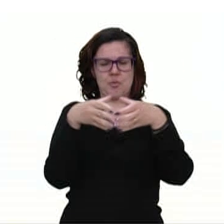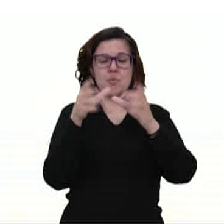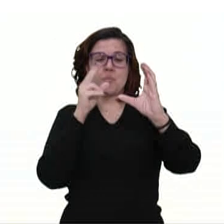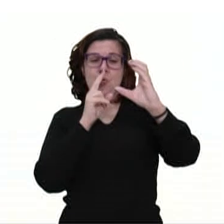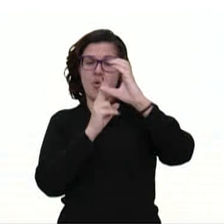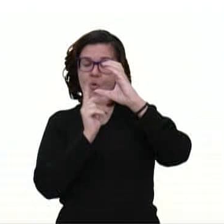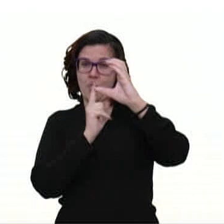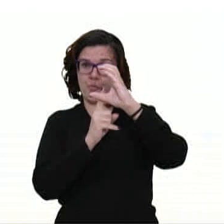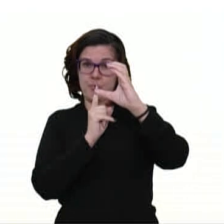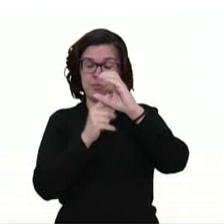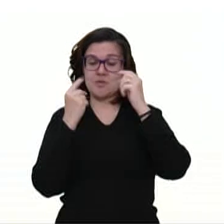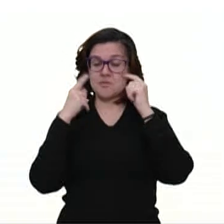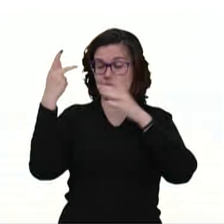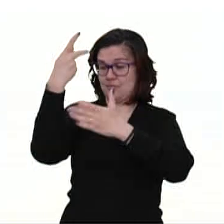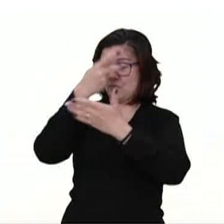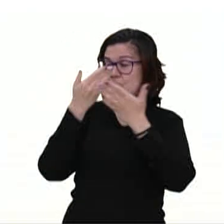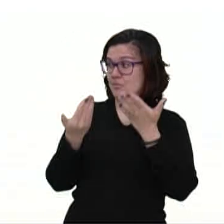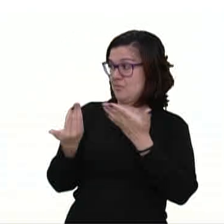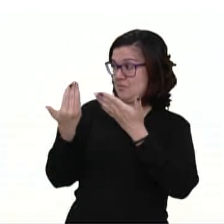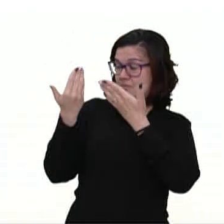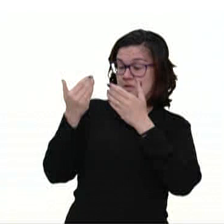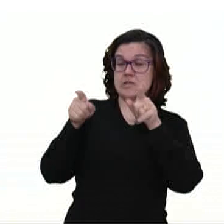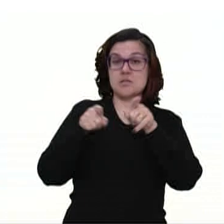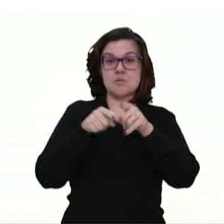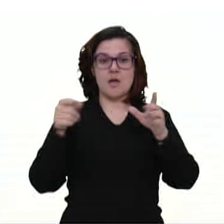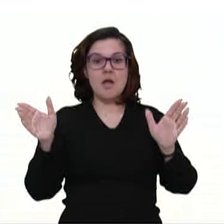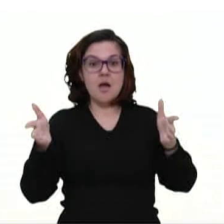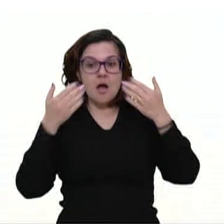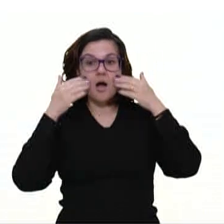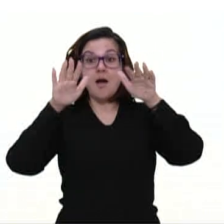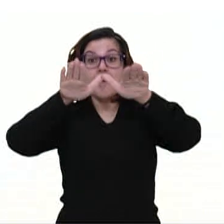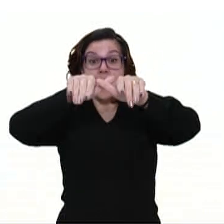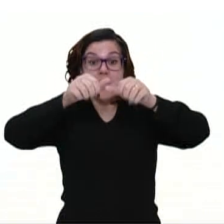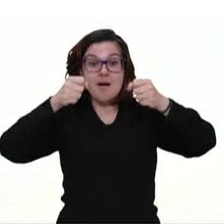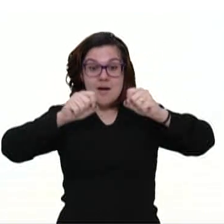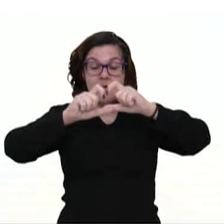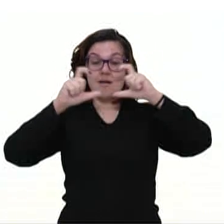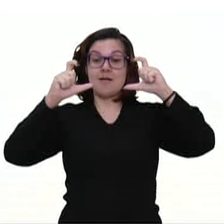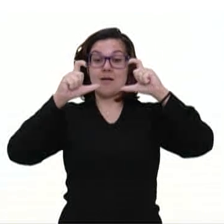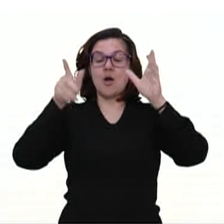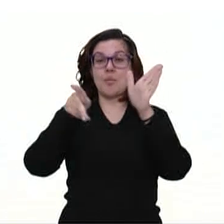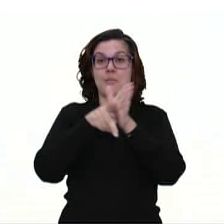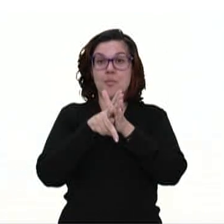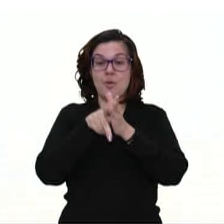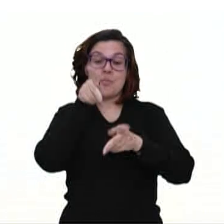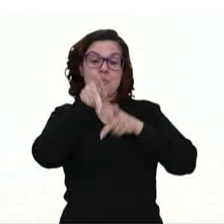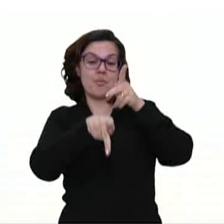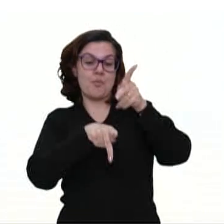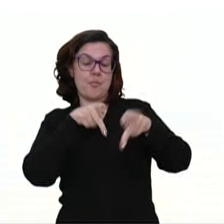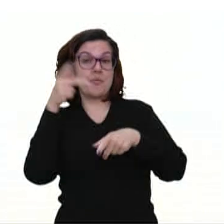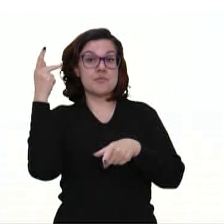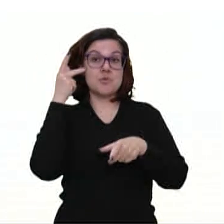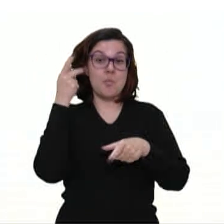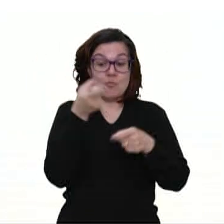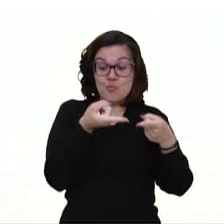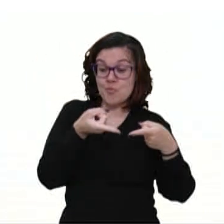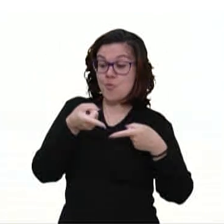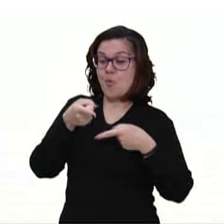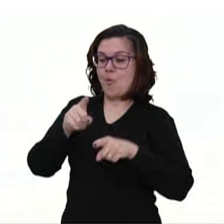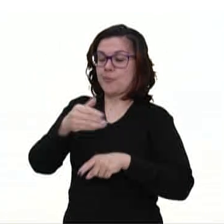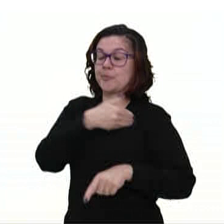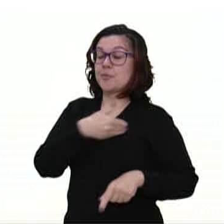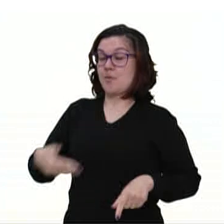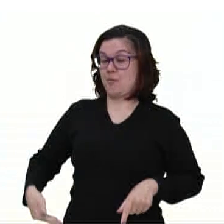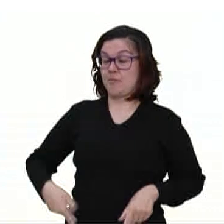o cartaz apresentado pretendia mobilizar a população paulista contra o governo federal. Essa mobilização utilizou-se